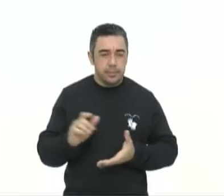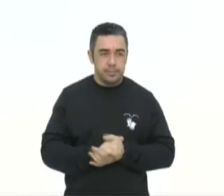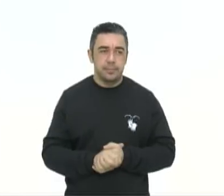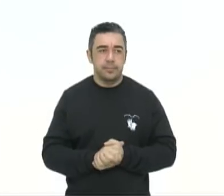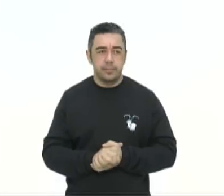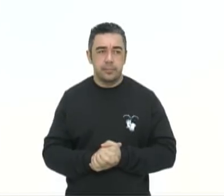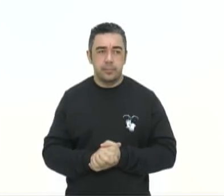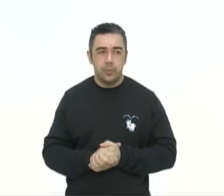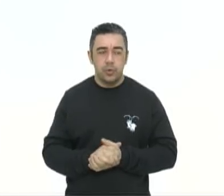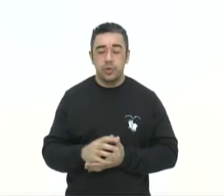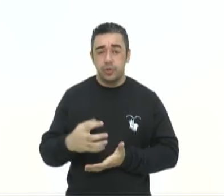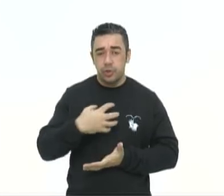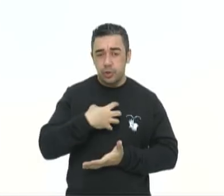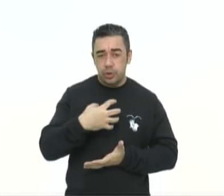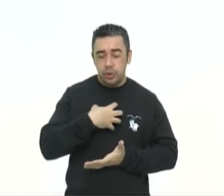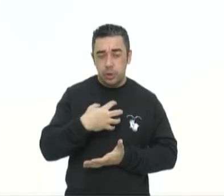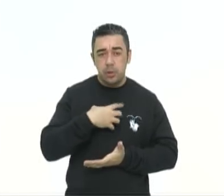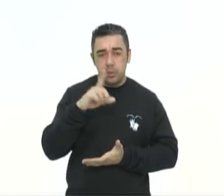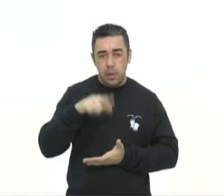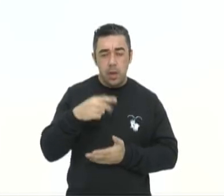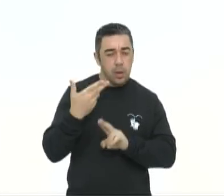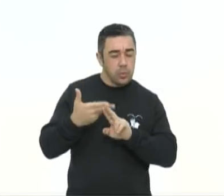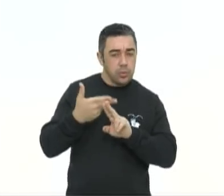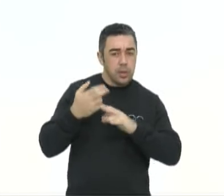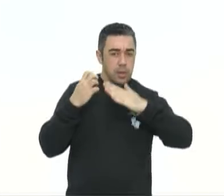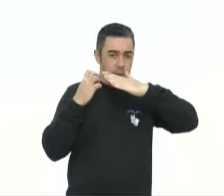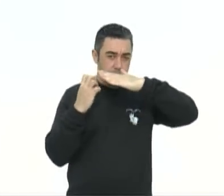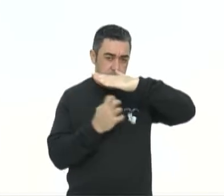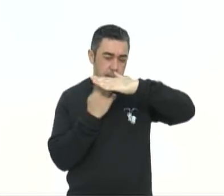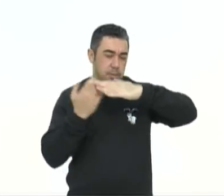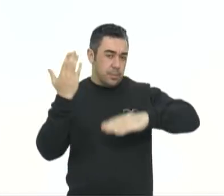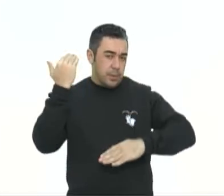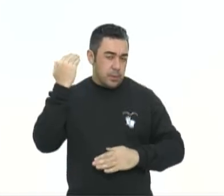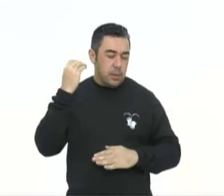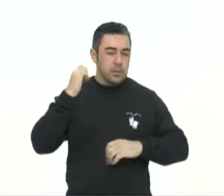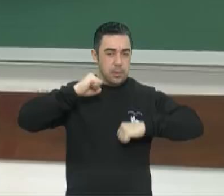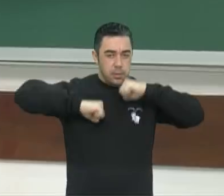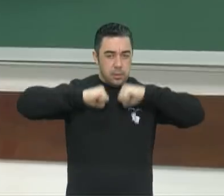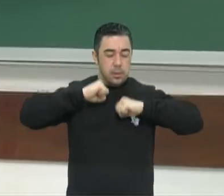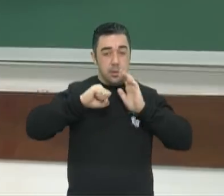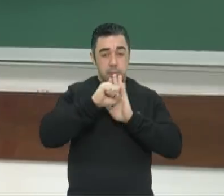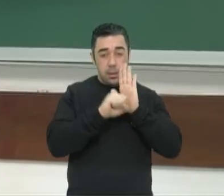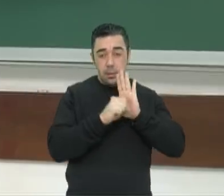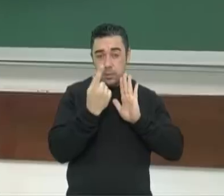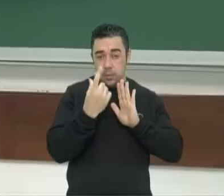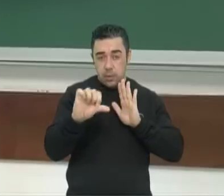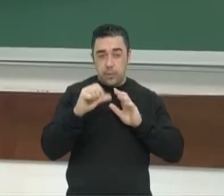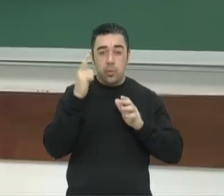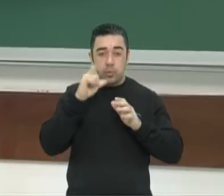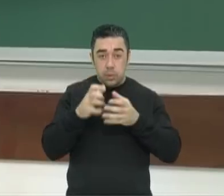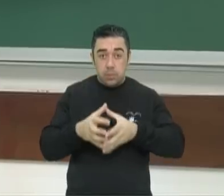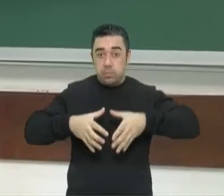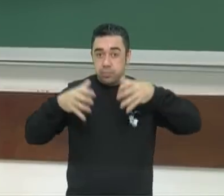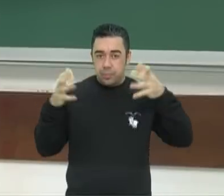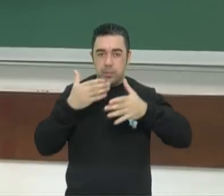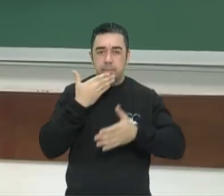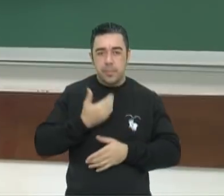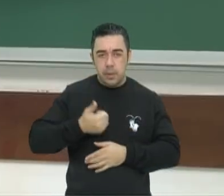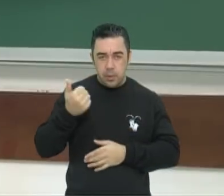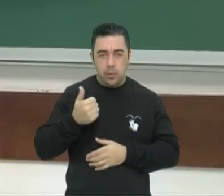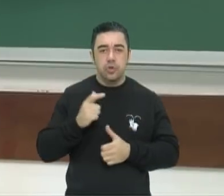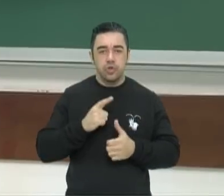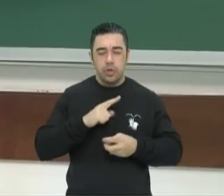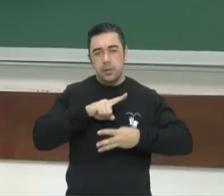só, formas que os industriais capitalistas do século XIX faziam para poder expandir cada vez mais seus negócios.